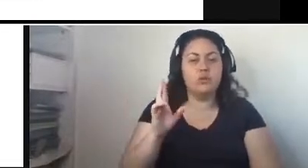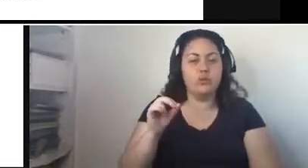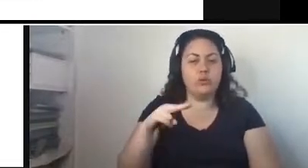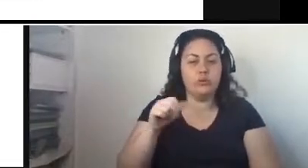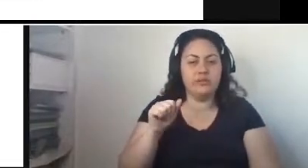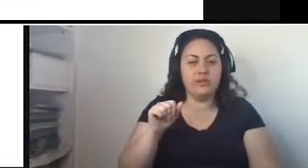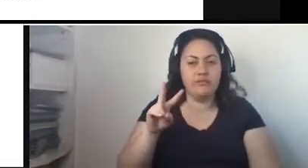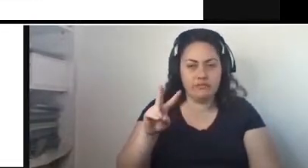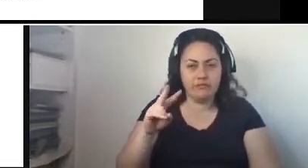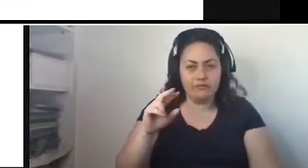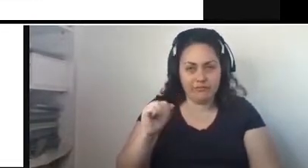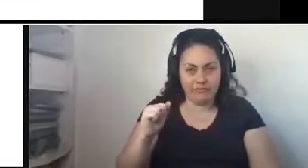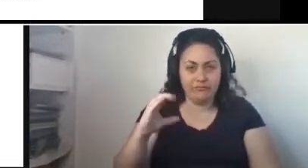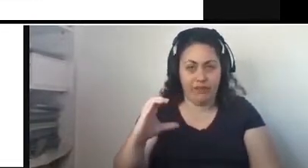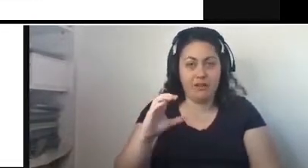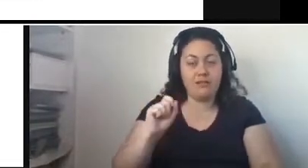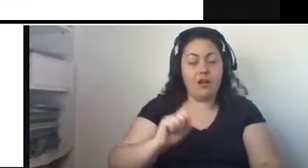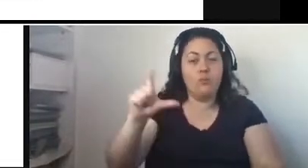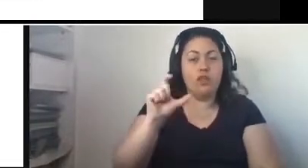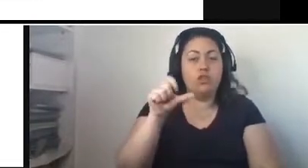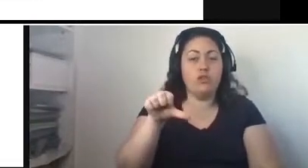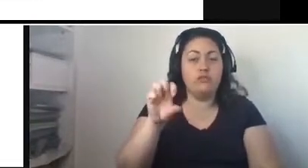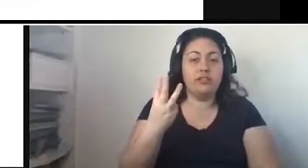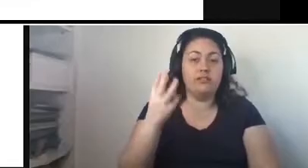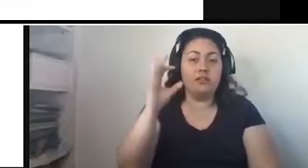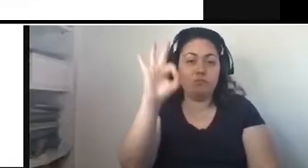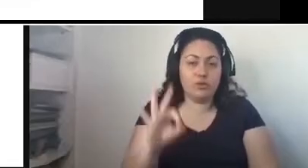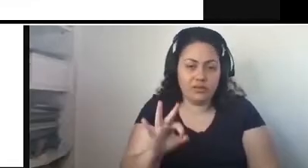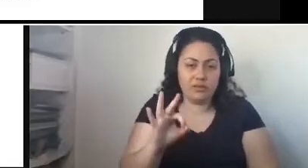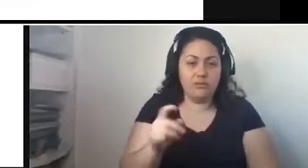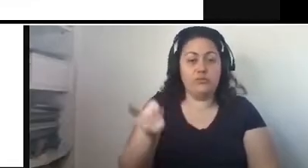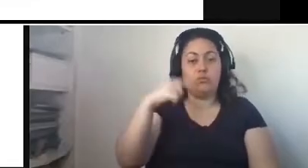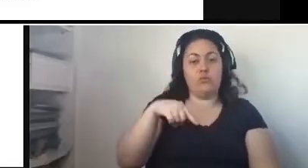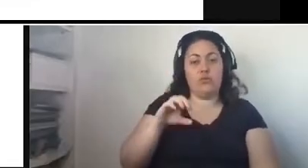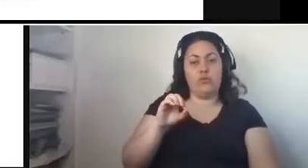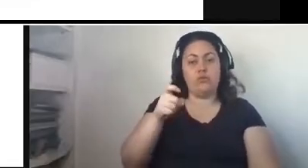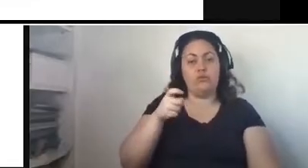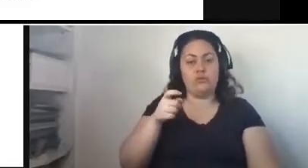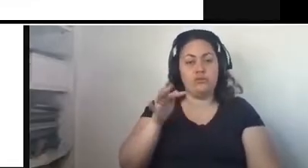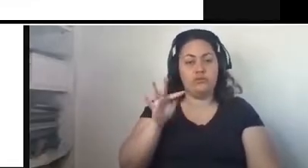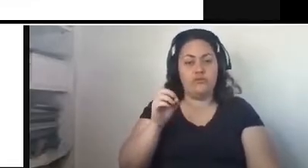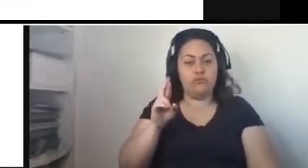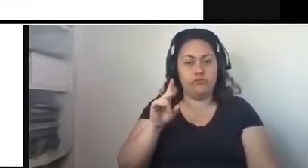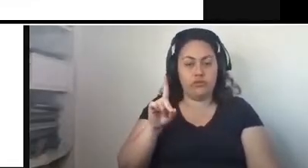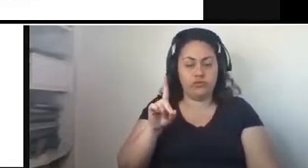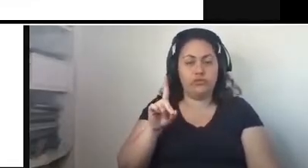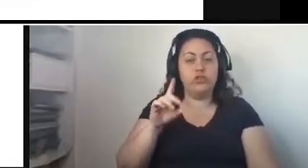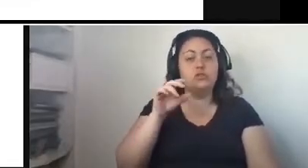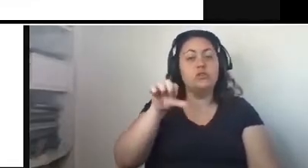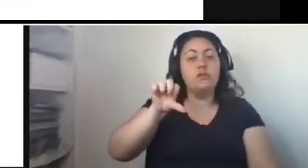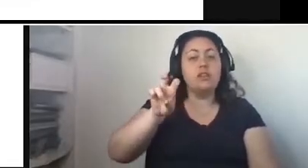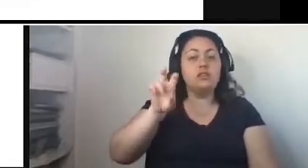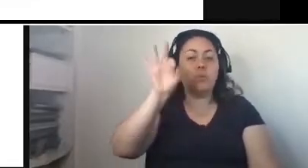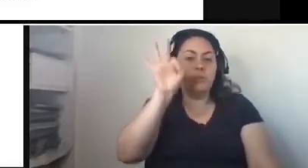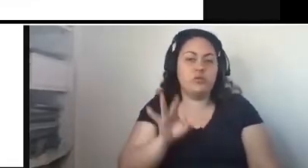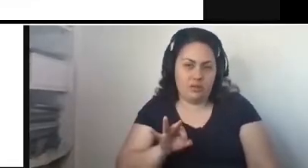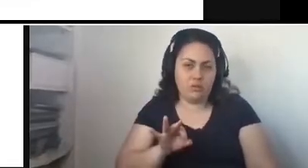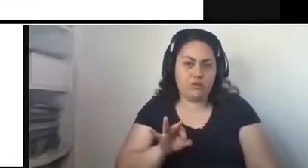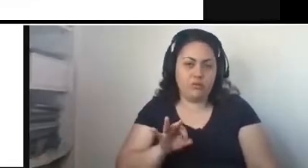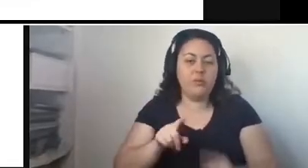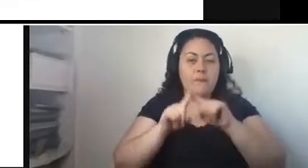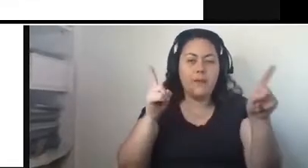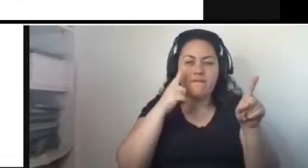de eficácia, a da Oxford 95%, mas reparem que a linha horizontal, que representa